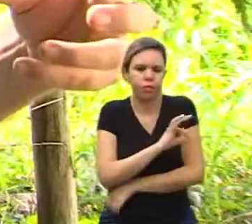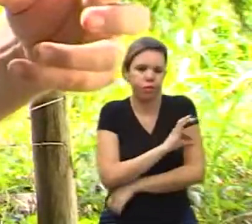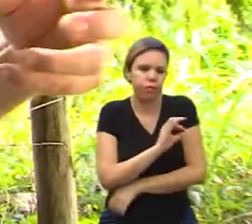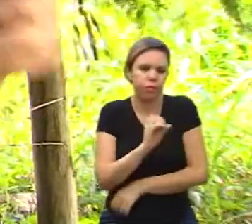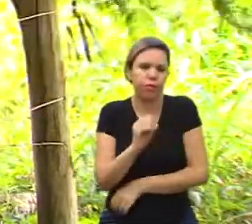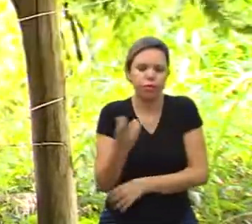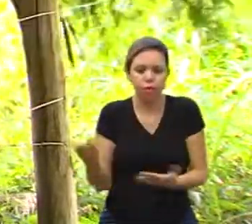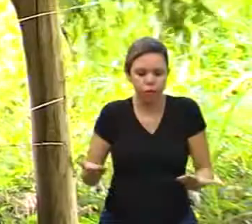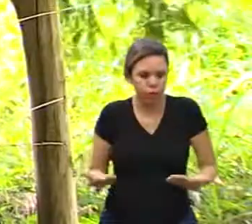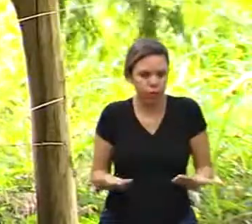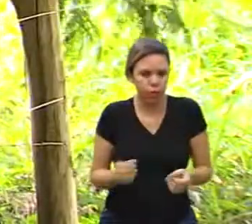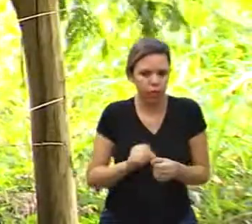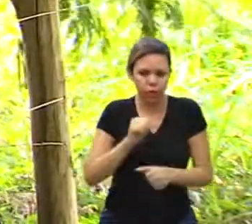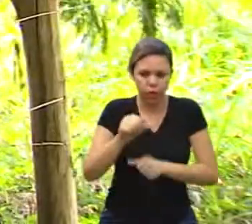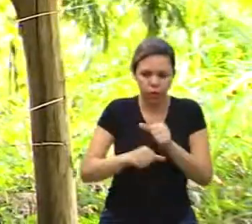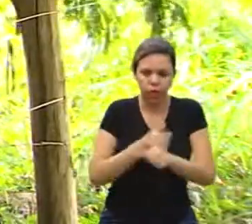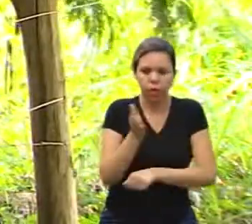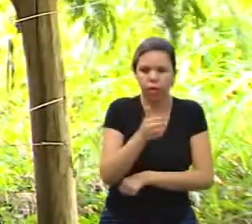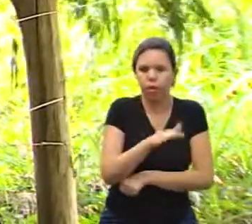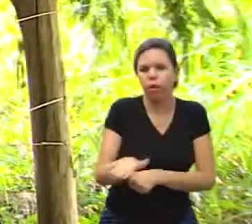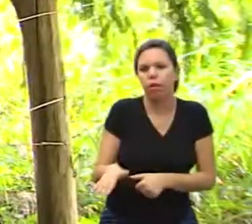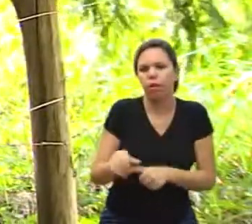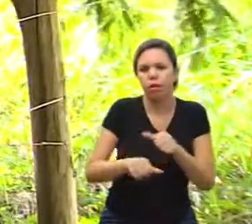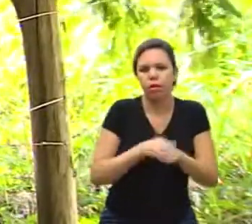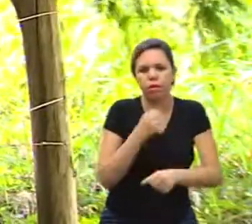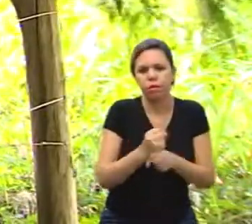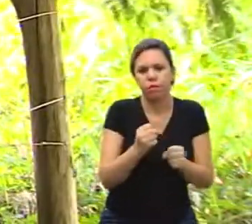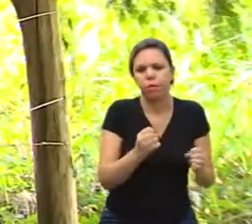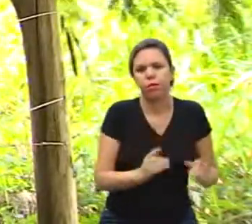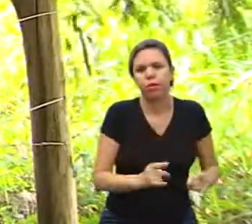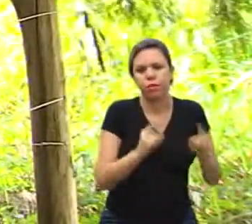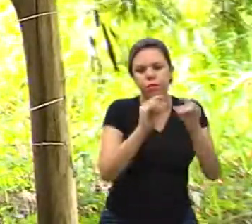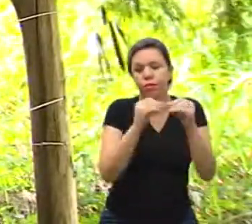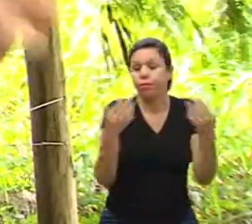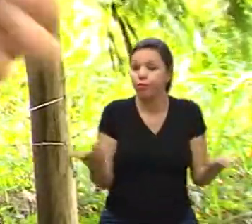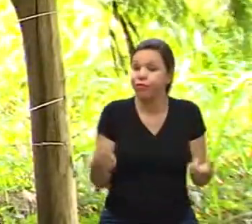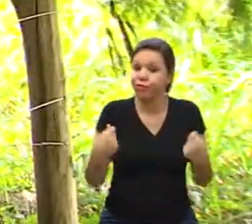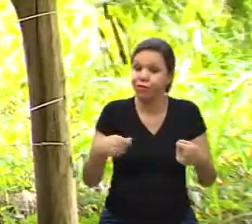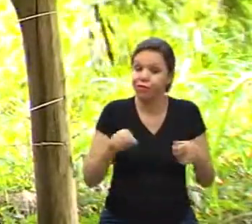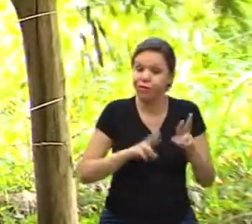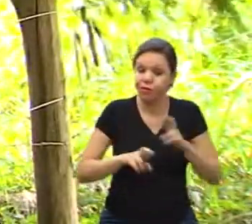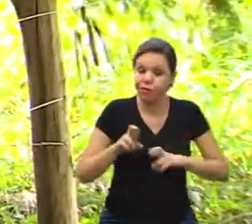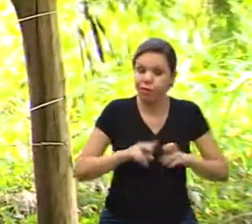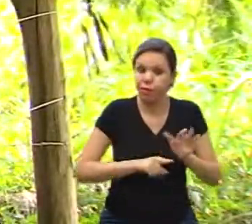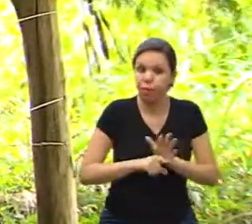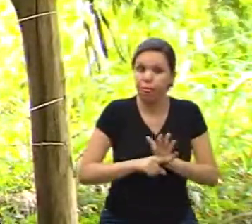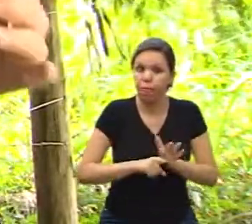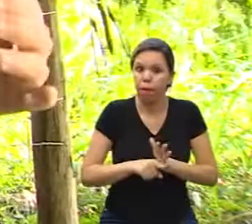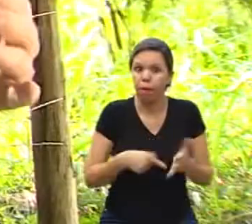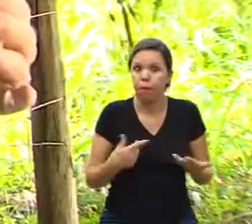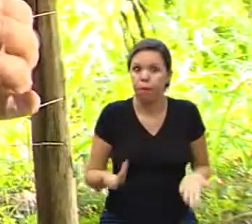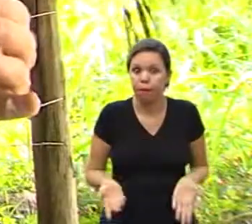poder público e agora foram destombadas para virar um empreendimento, é necessário